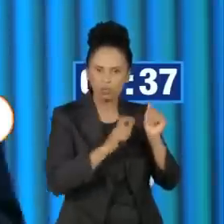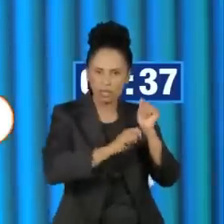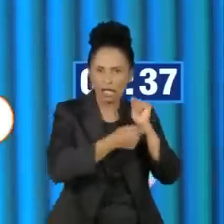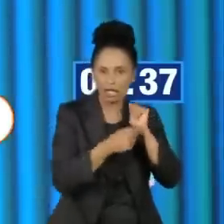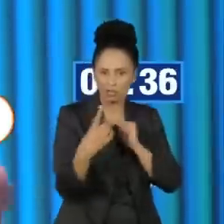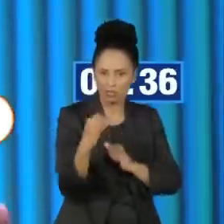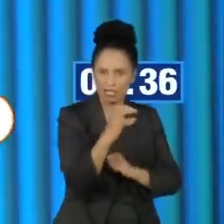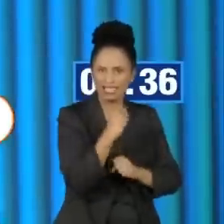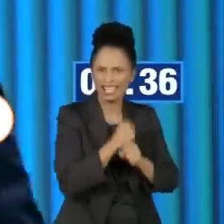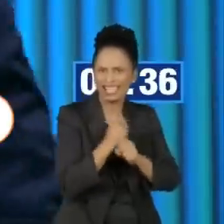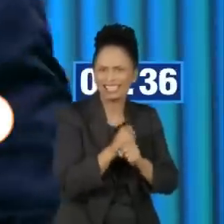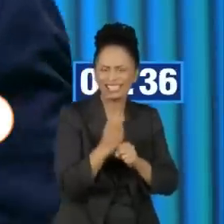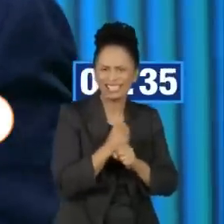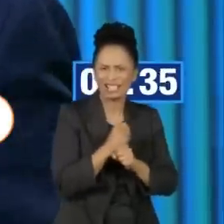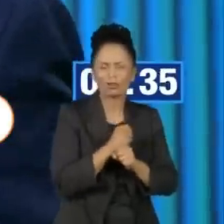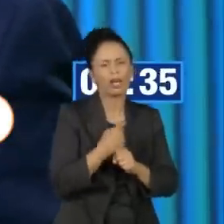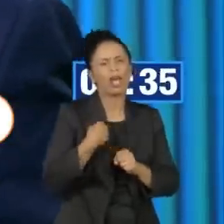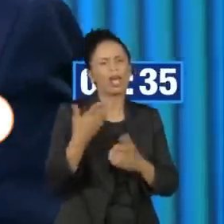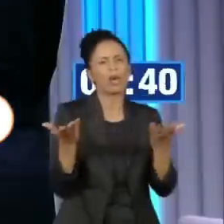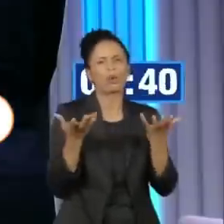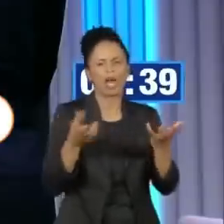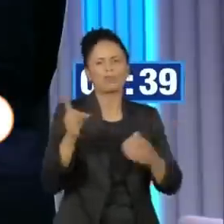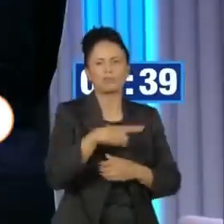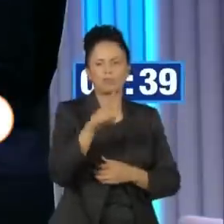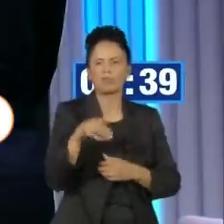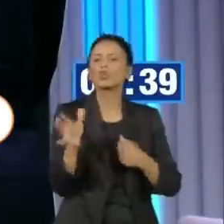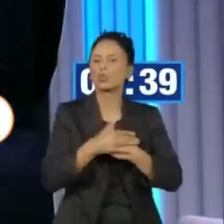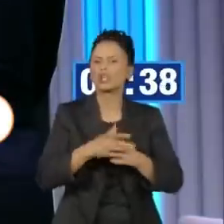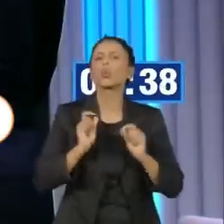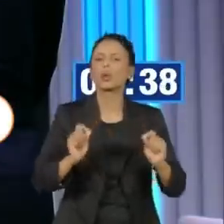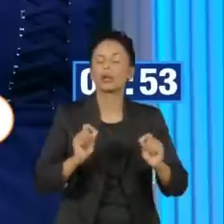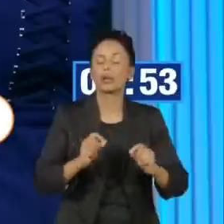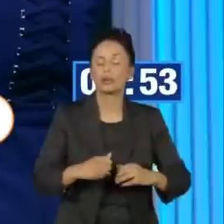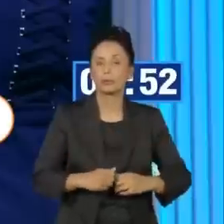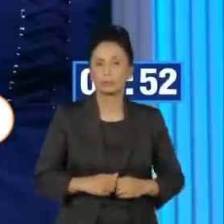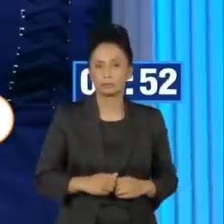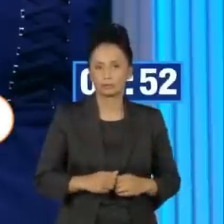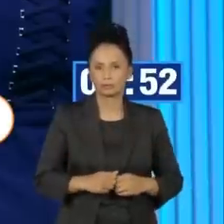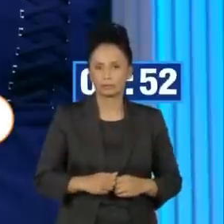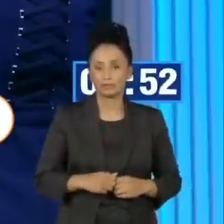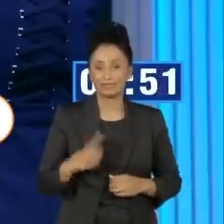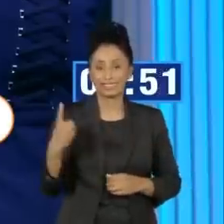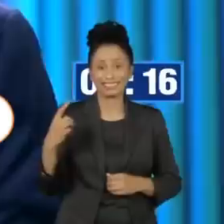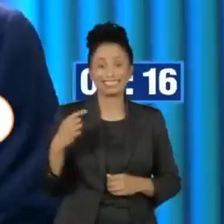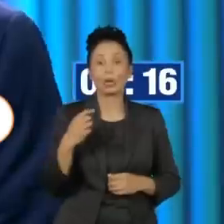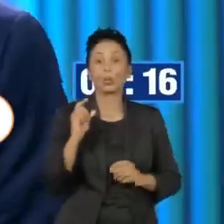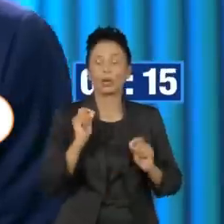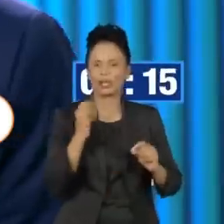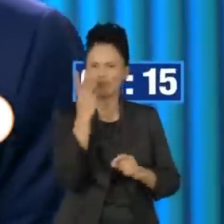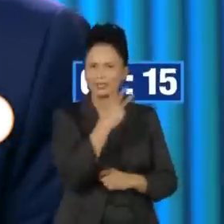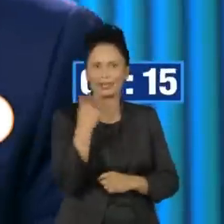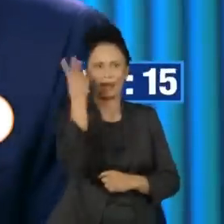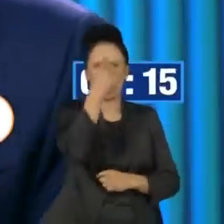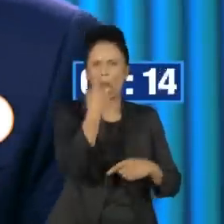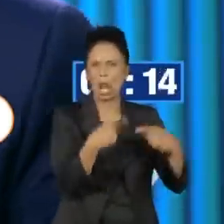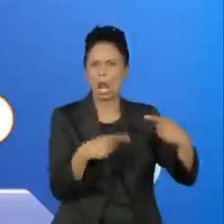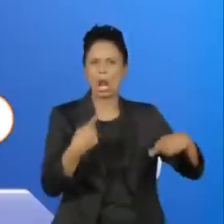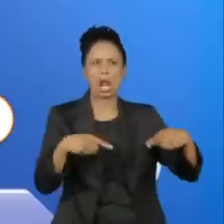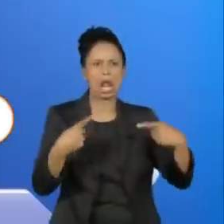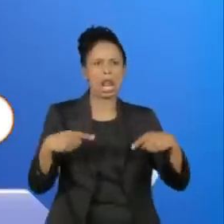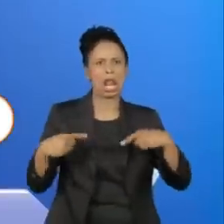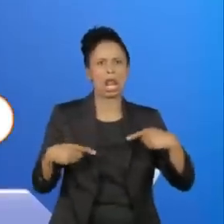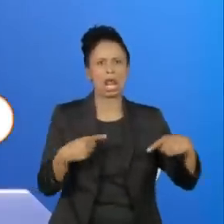para saber o que que tanto você quer esconder por você por mais de três horas de uma tensa negociação entre os candidatos à presidência